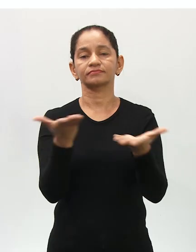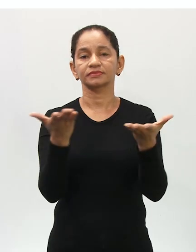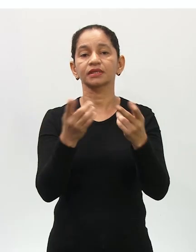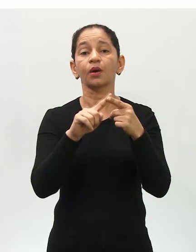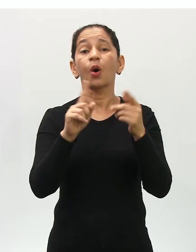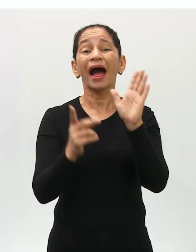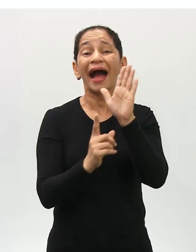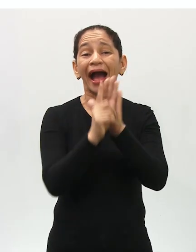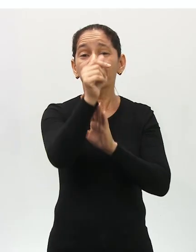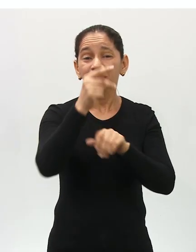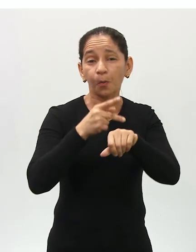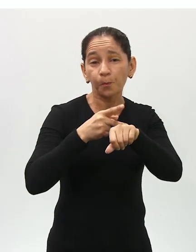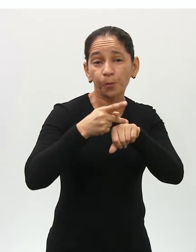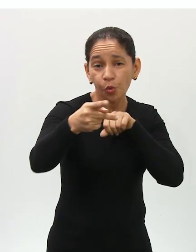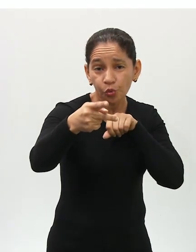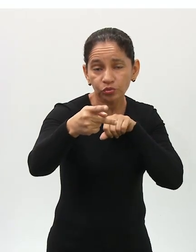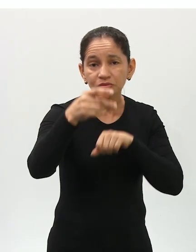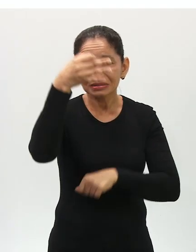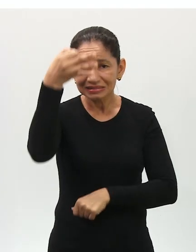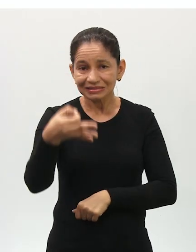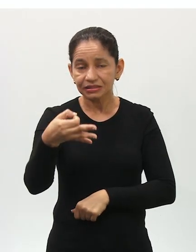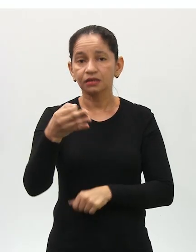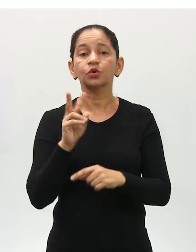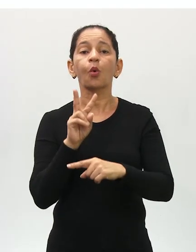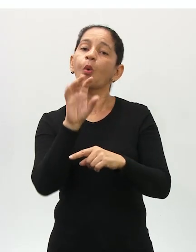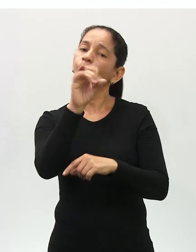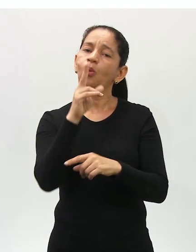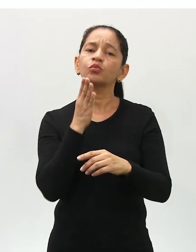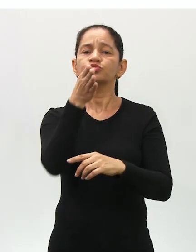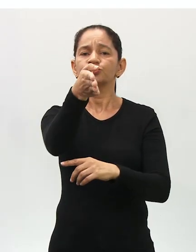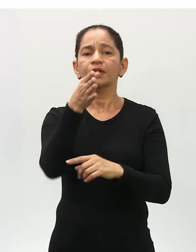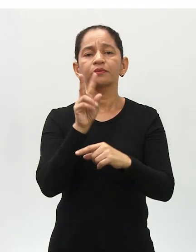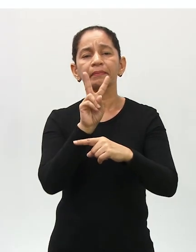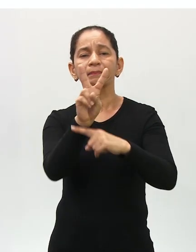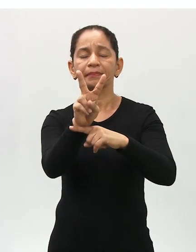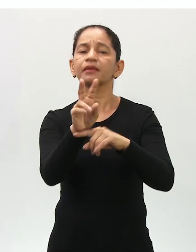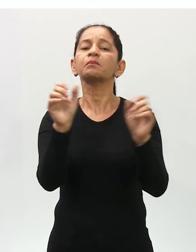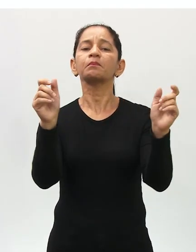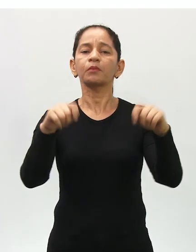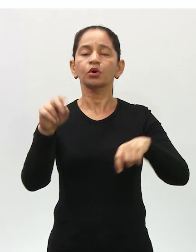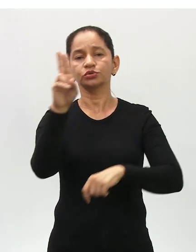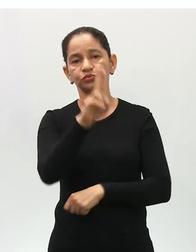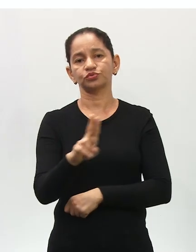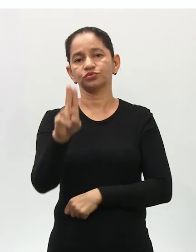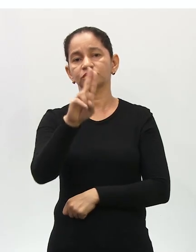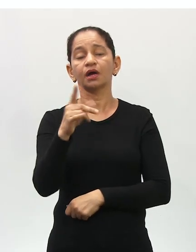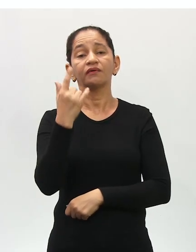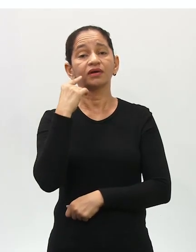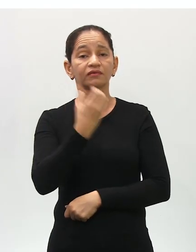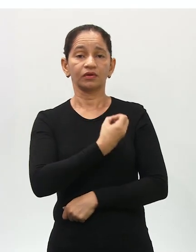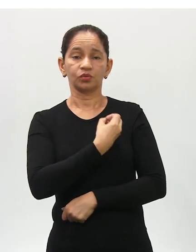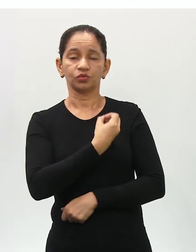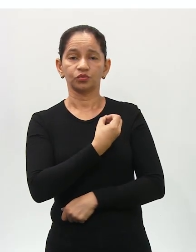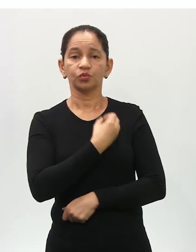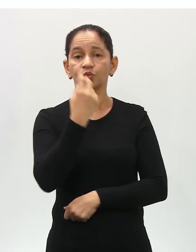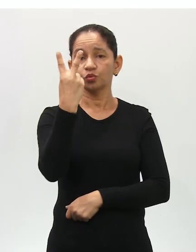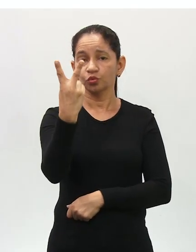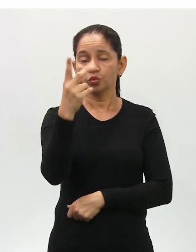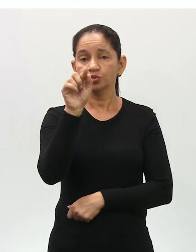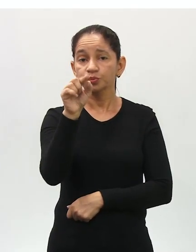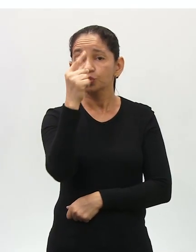Enquanto que a receita de capital, se for o governo fazendo um empréstimo, vai ser também utilizado, então, você vai ver aquele código,